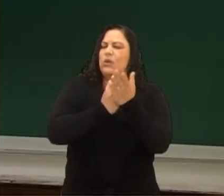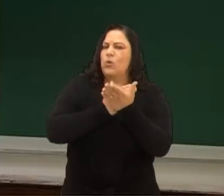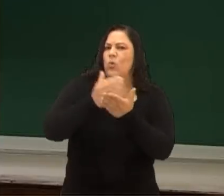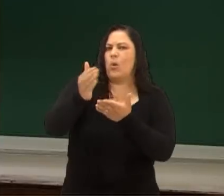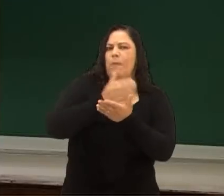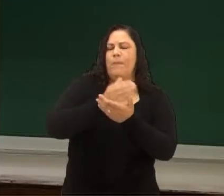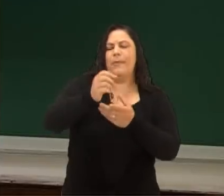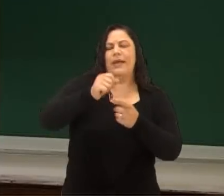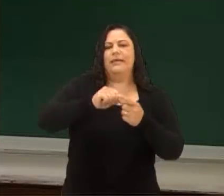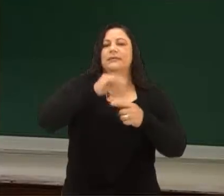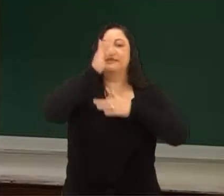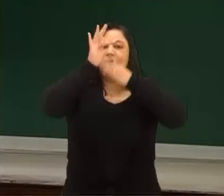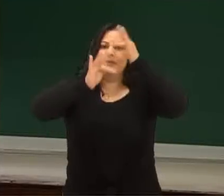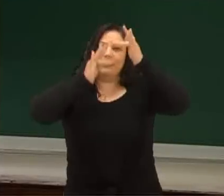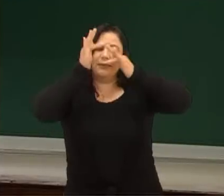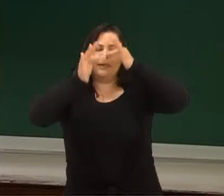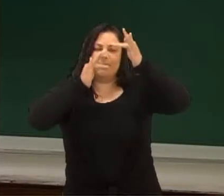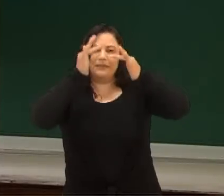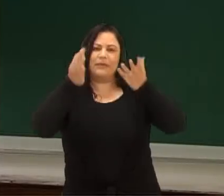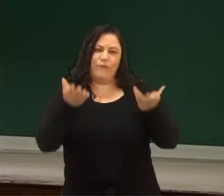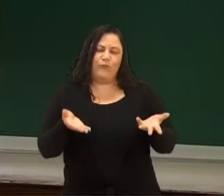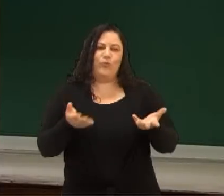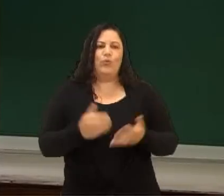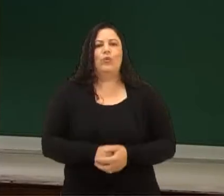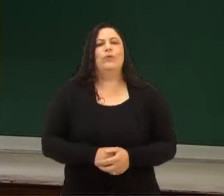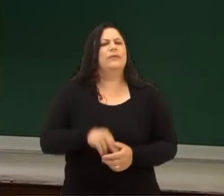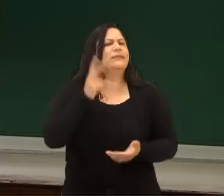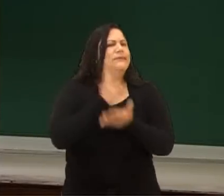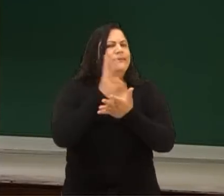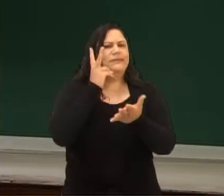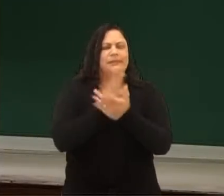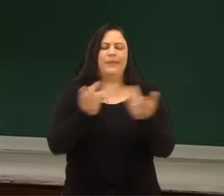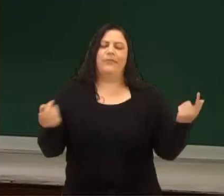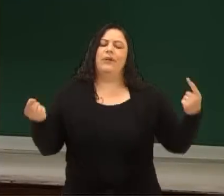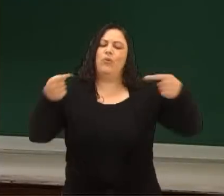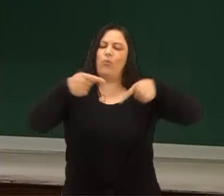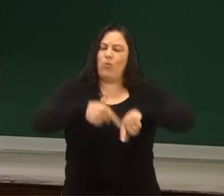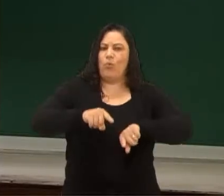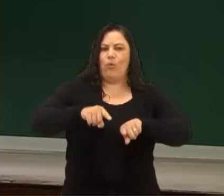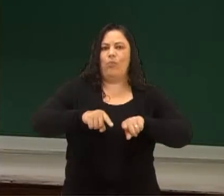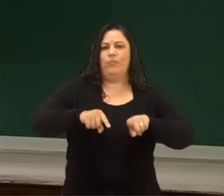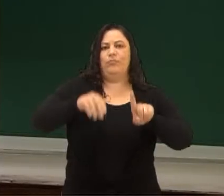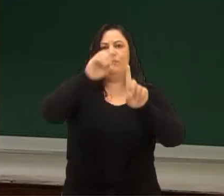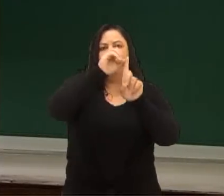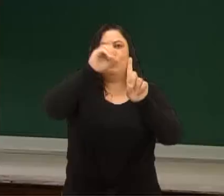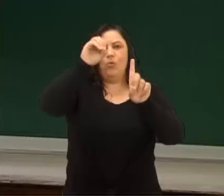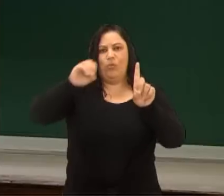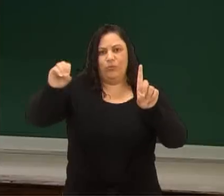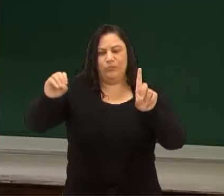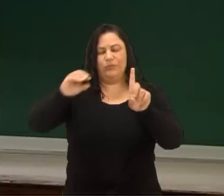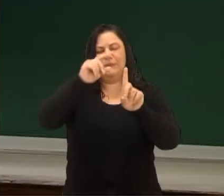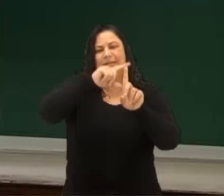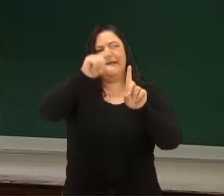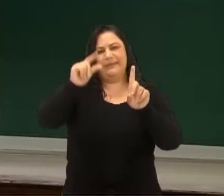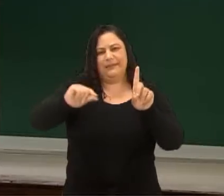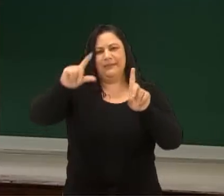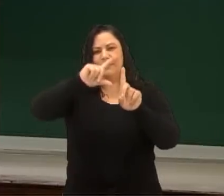de setembro, tá? Então, sempre lembrar que a primavera é o contrário do outono. Se aqui no nosso hemisfério, que é o